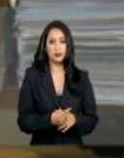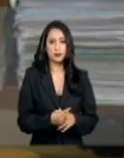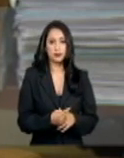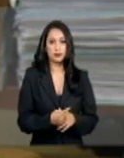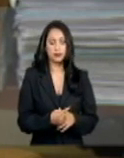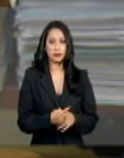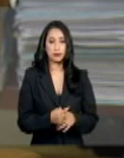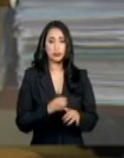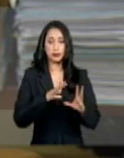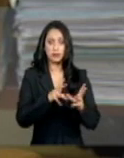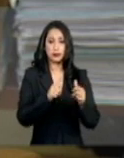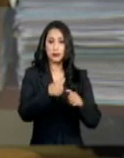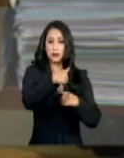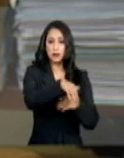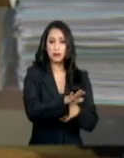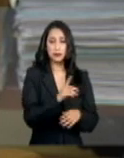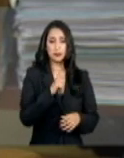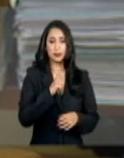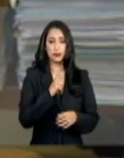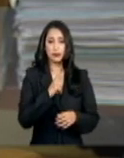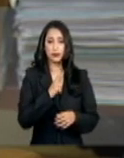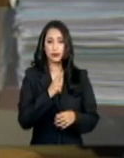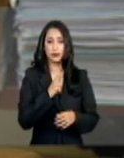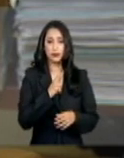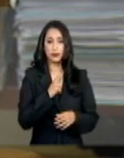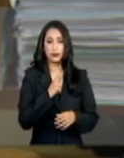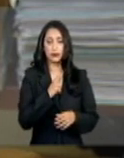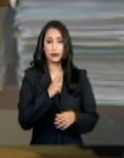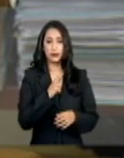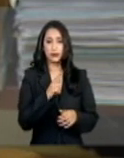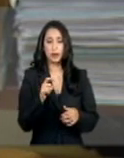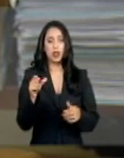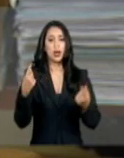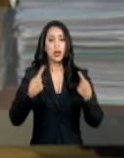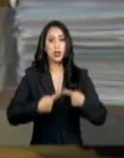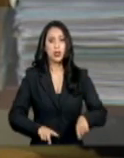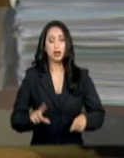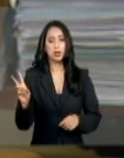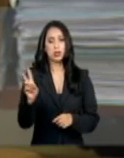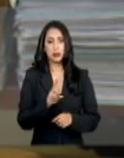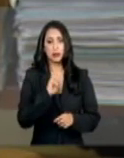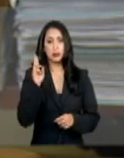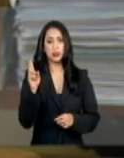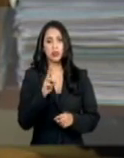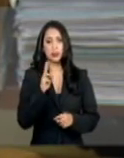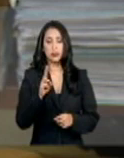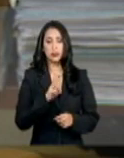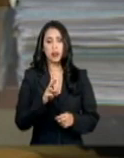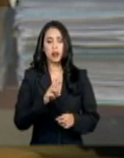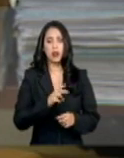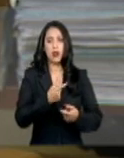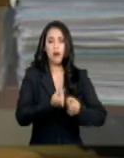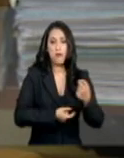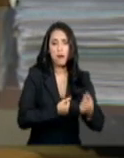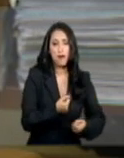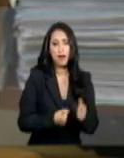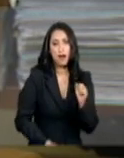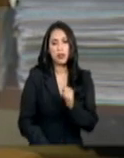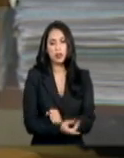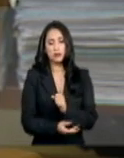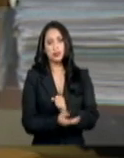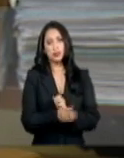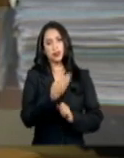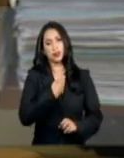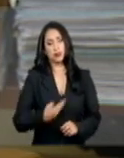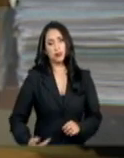multa por seu questionário e perverso desvalor os crimes lavagem de dinheiro de corrupção governamental e de